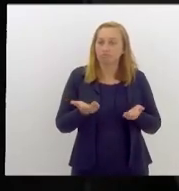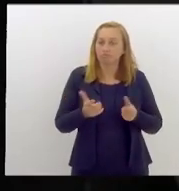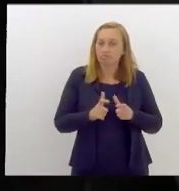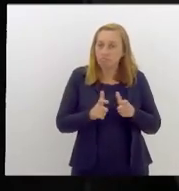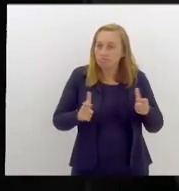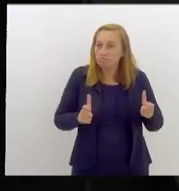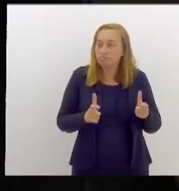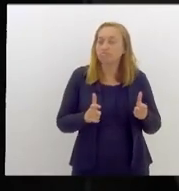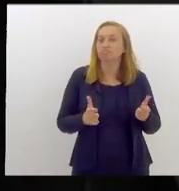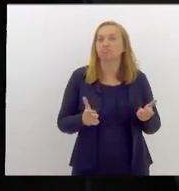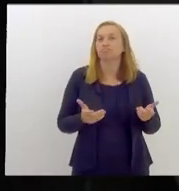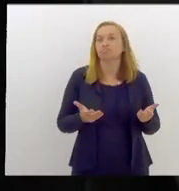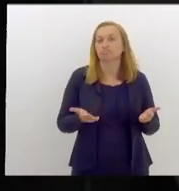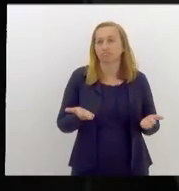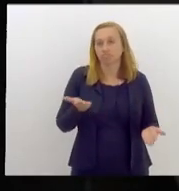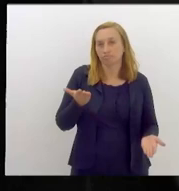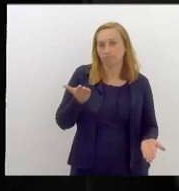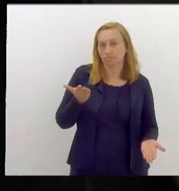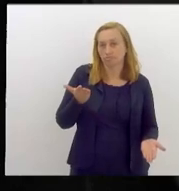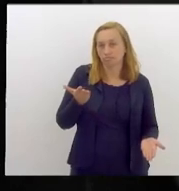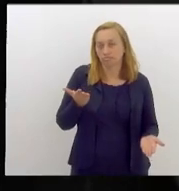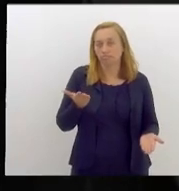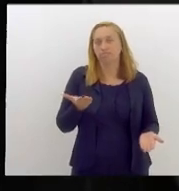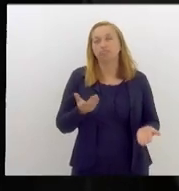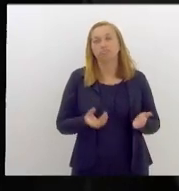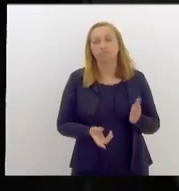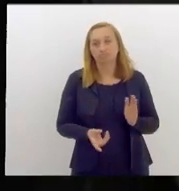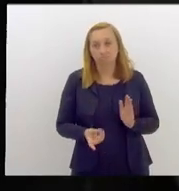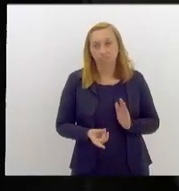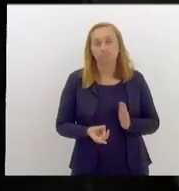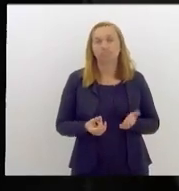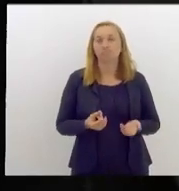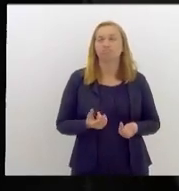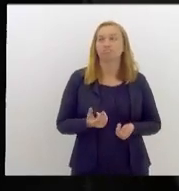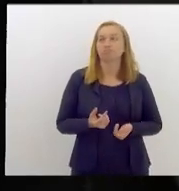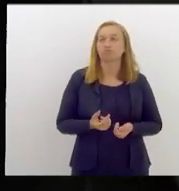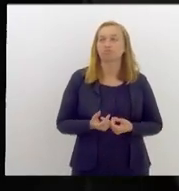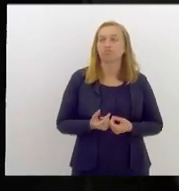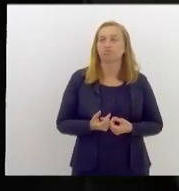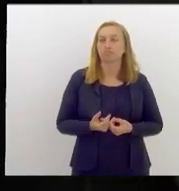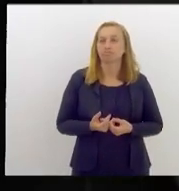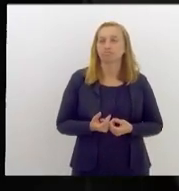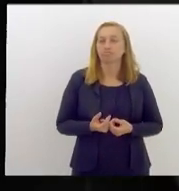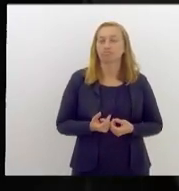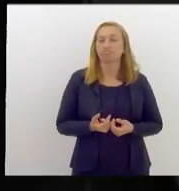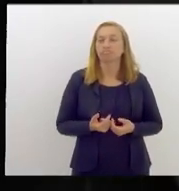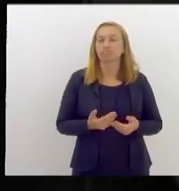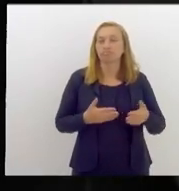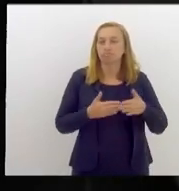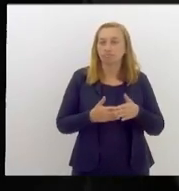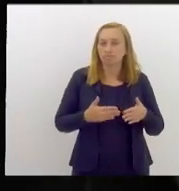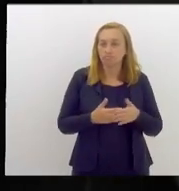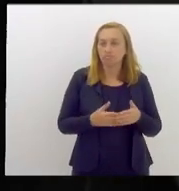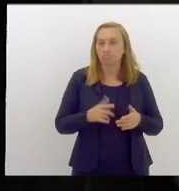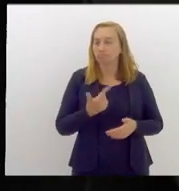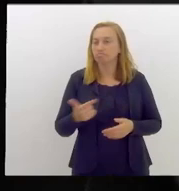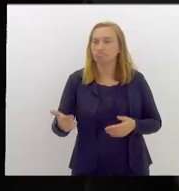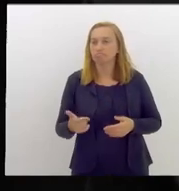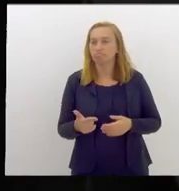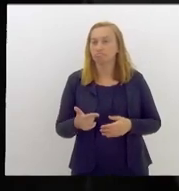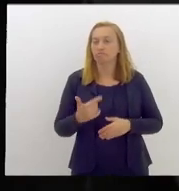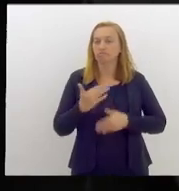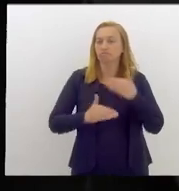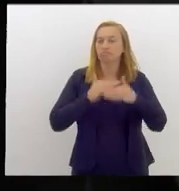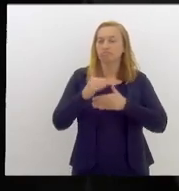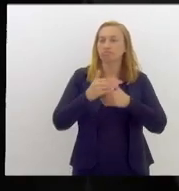entre receita e despesa particularmente receitas muito travadas muito muito contidas sem uma agenda de desenvolvimento que as